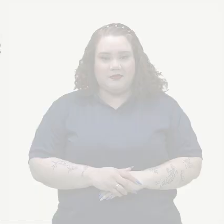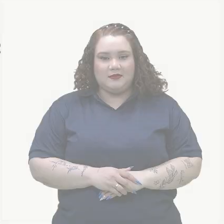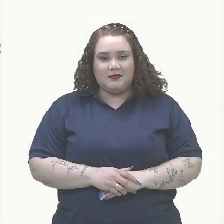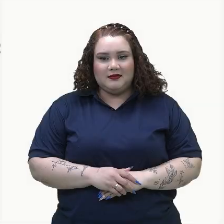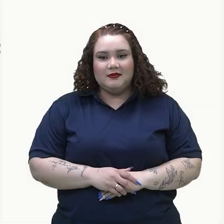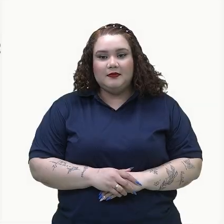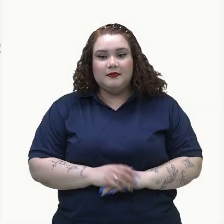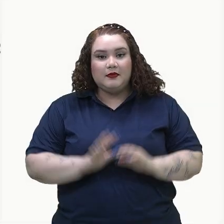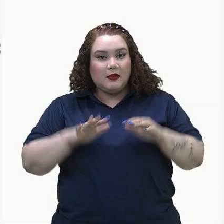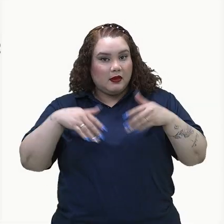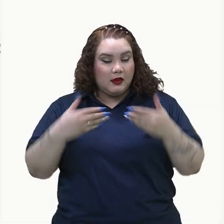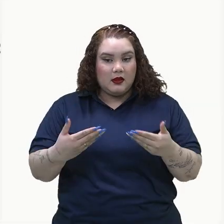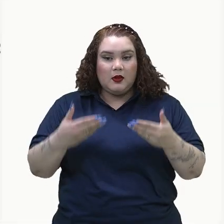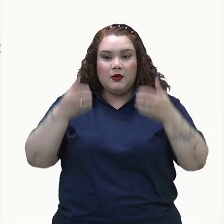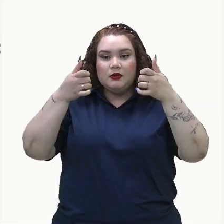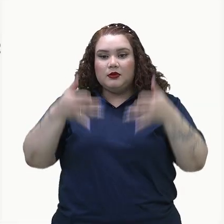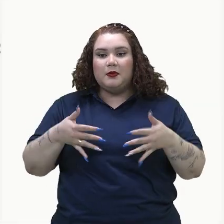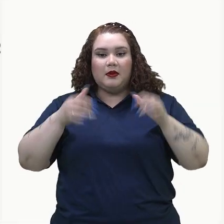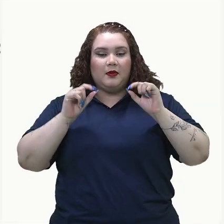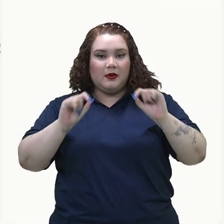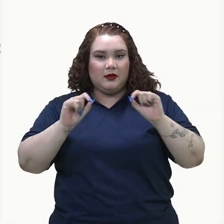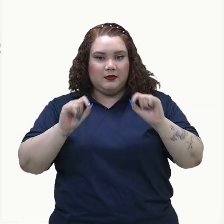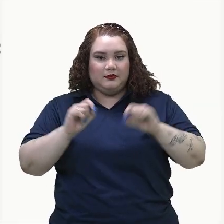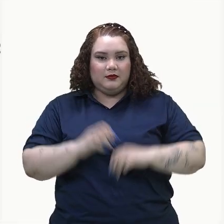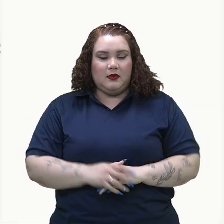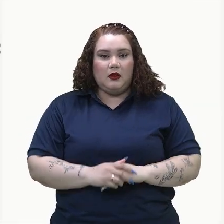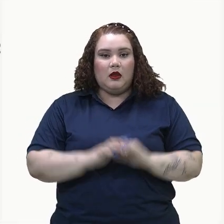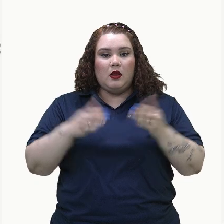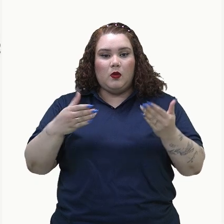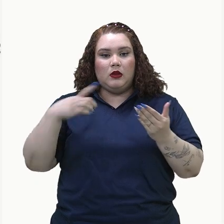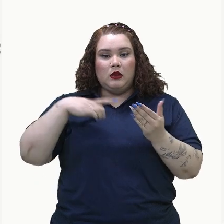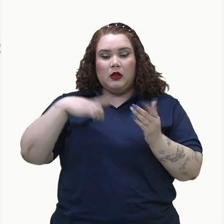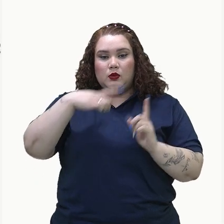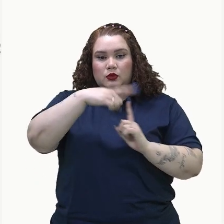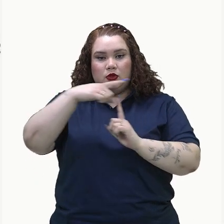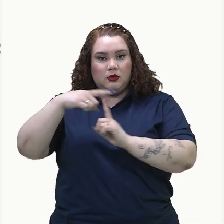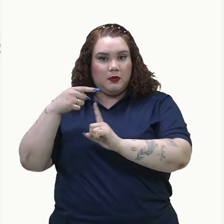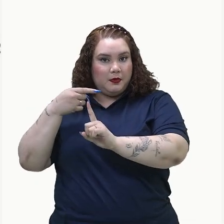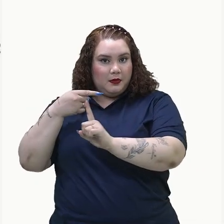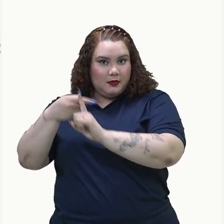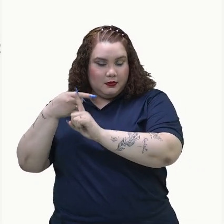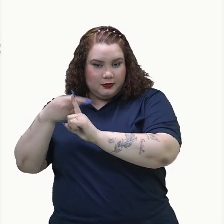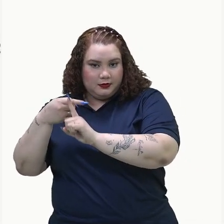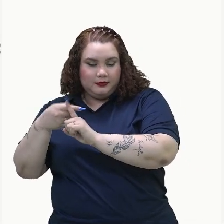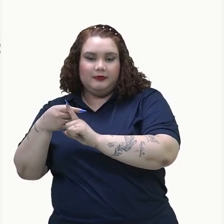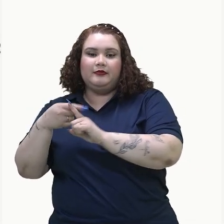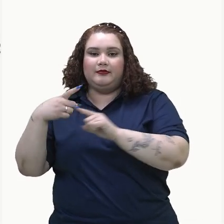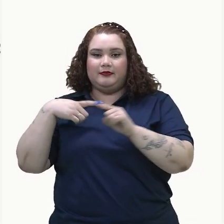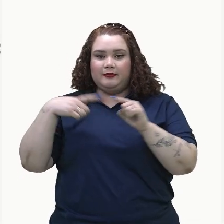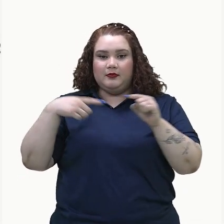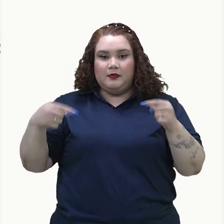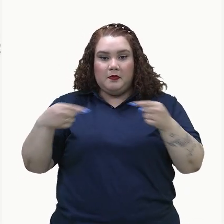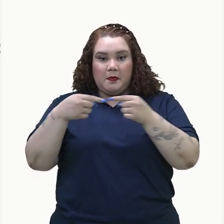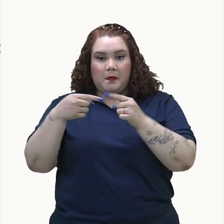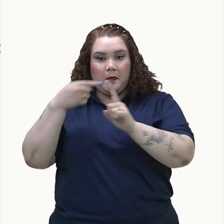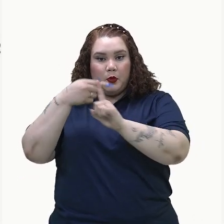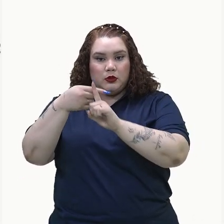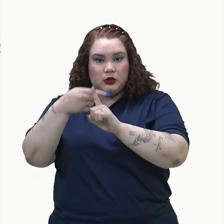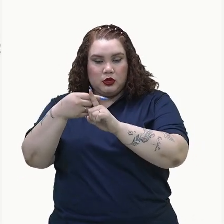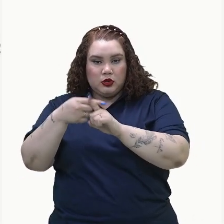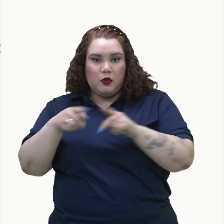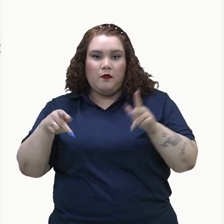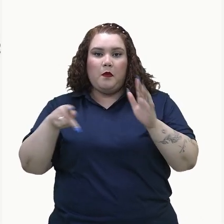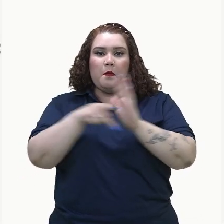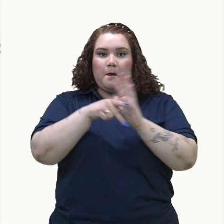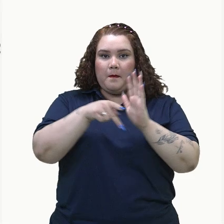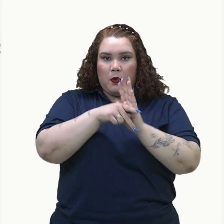polo. O que eu quero dizer aí é que os polos positivos eles são ligados no polo positivo do gerador e